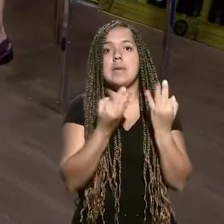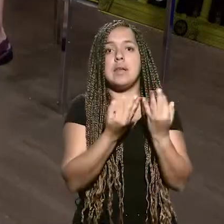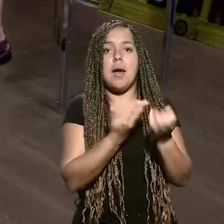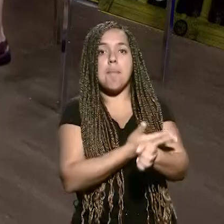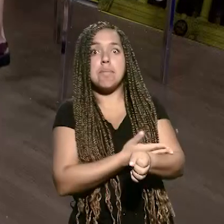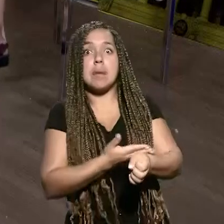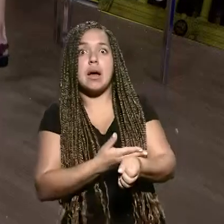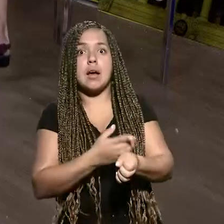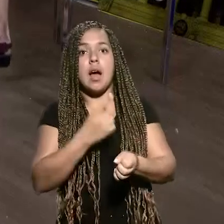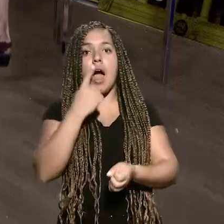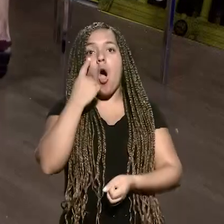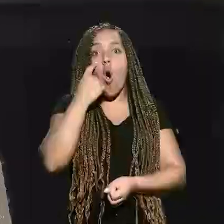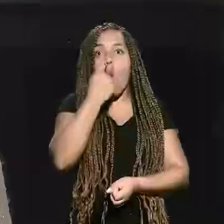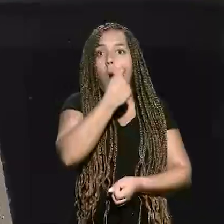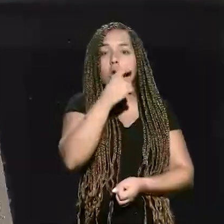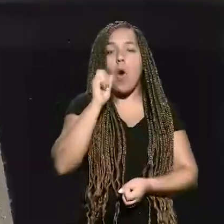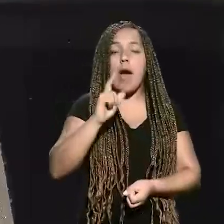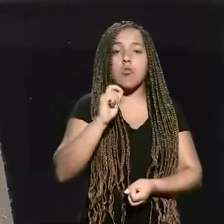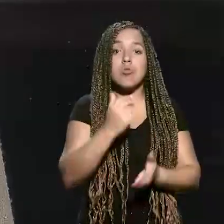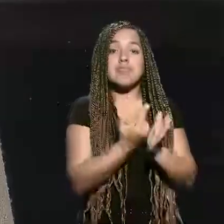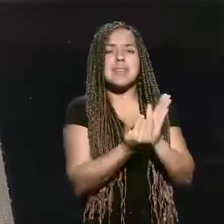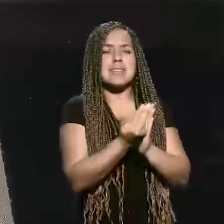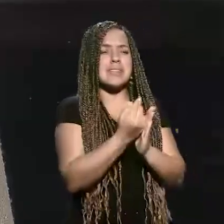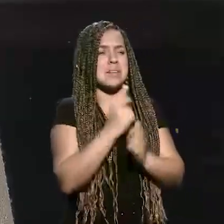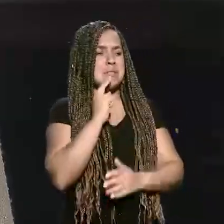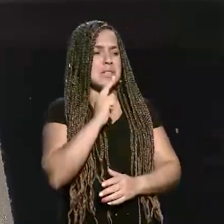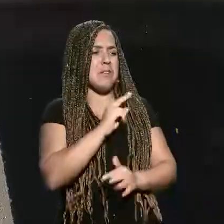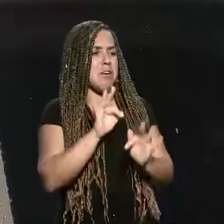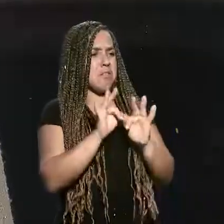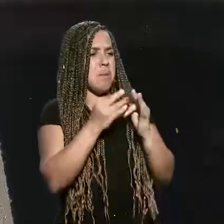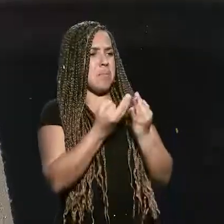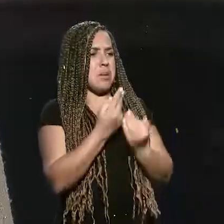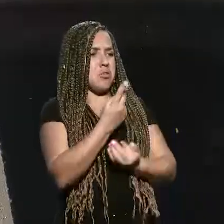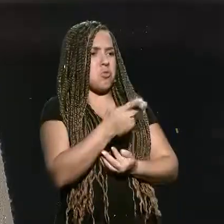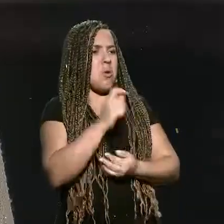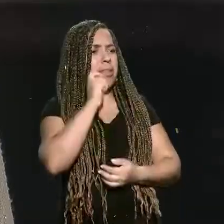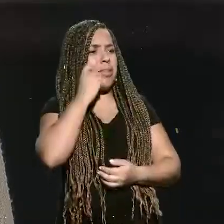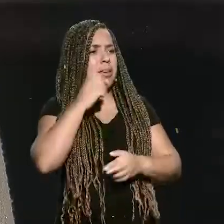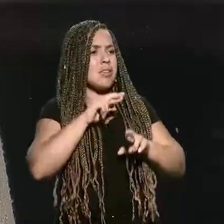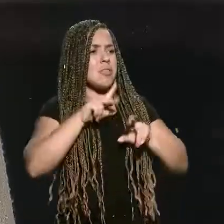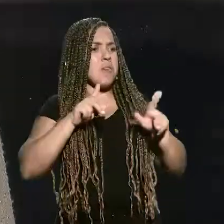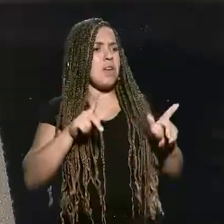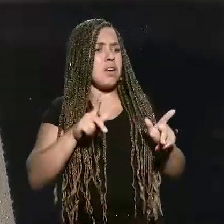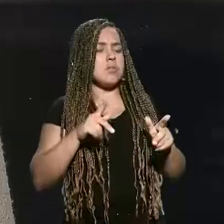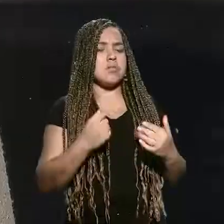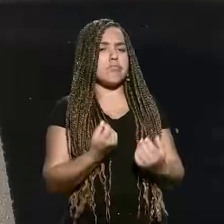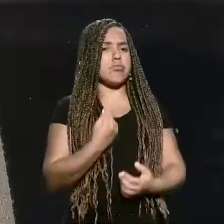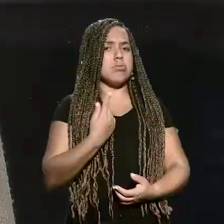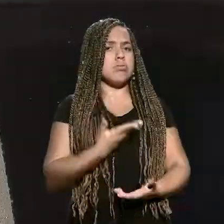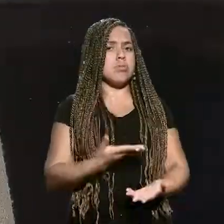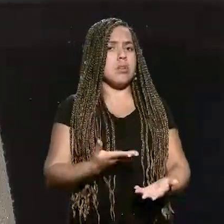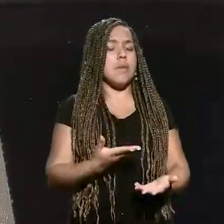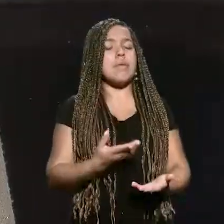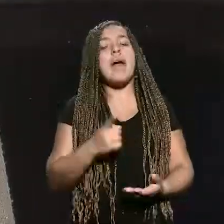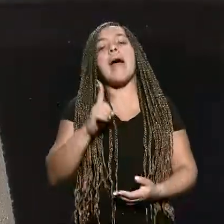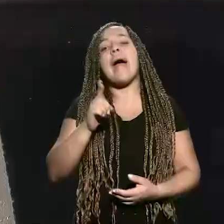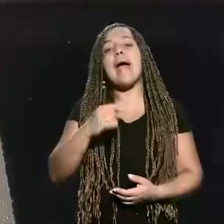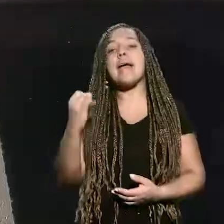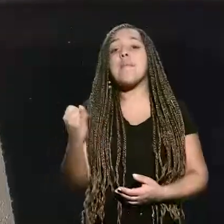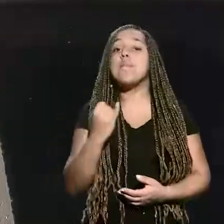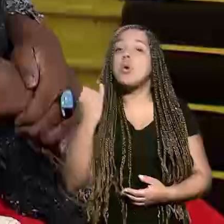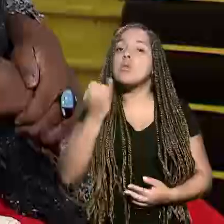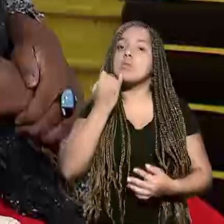numa família loura de olho azul, sabe? Uhum. Então, é a negação de si, né? E eu acho que é importante